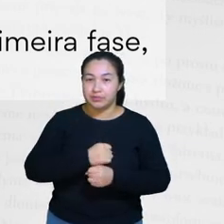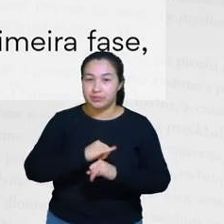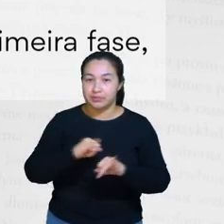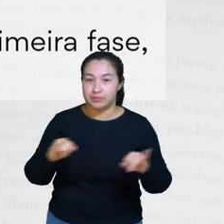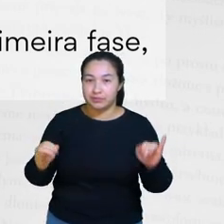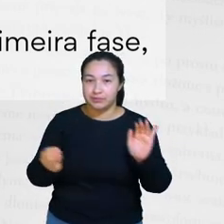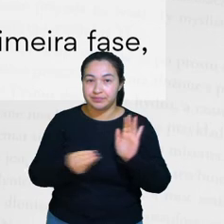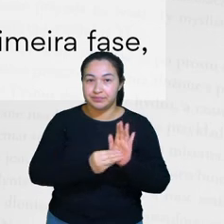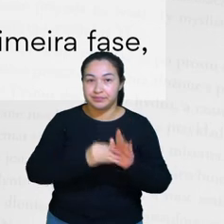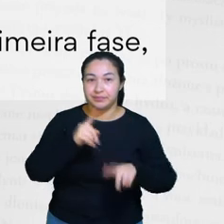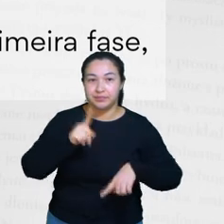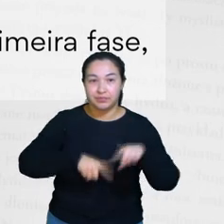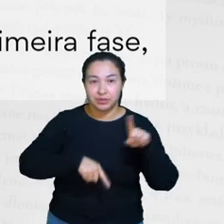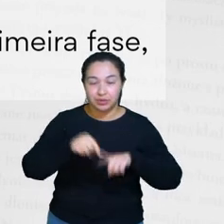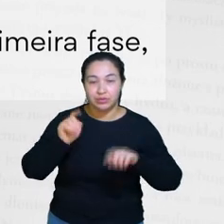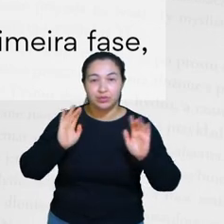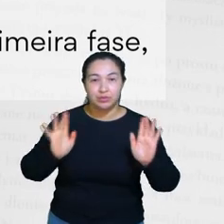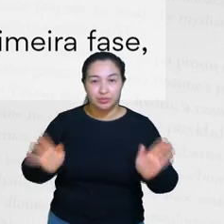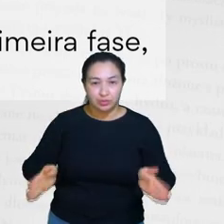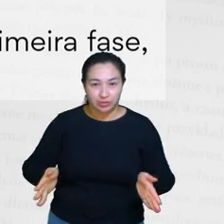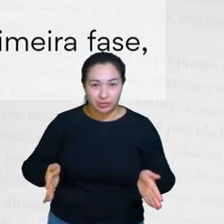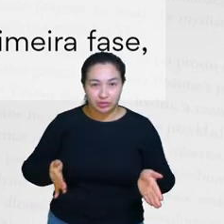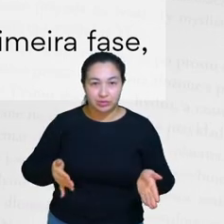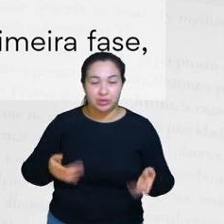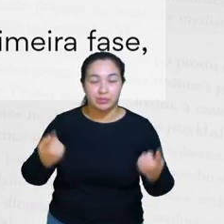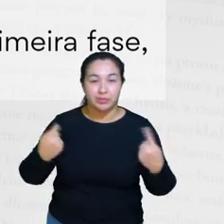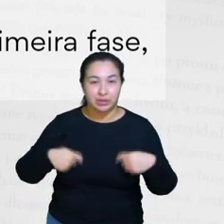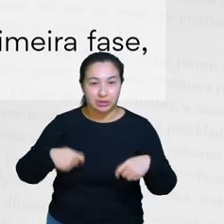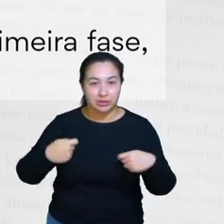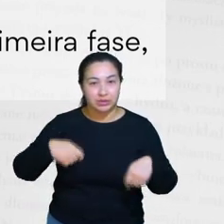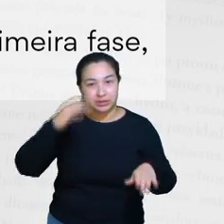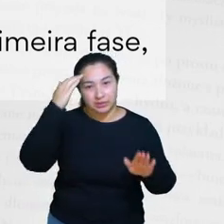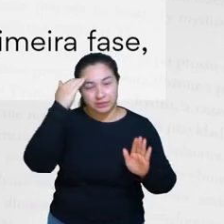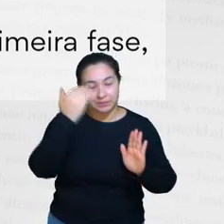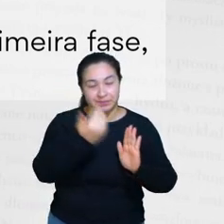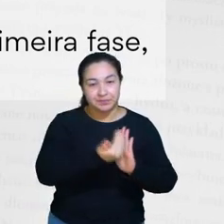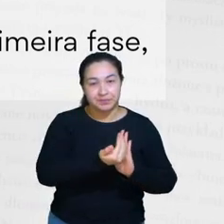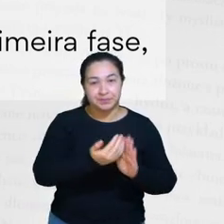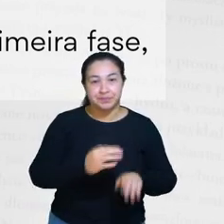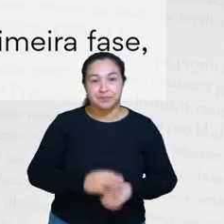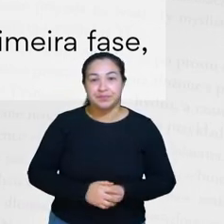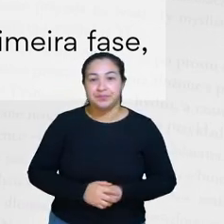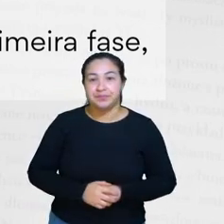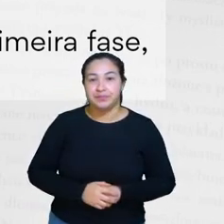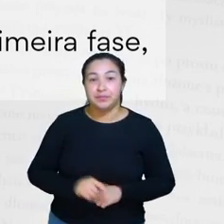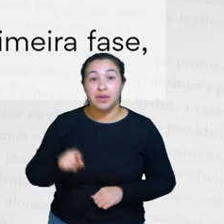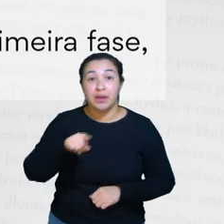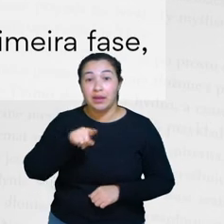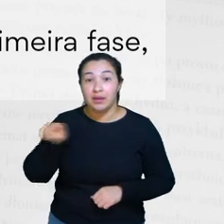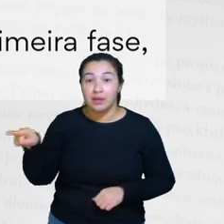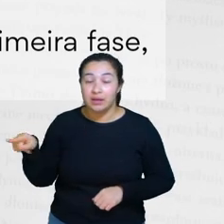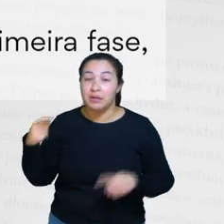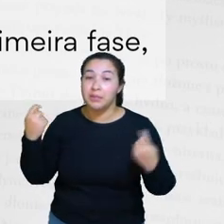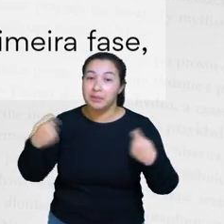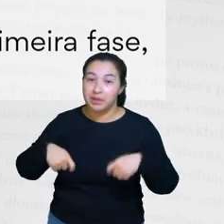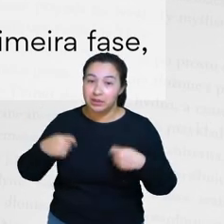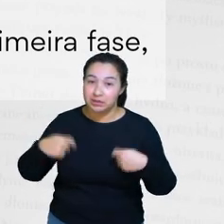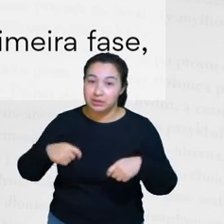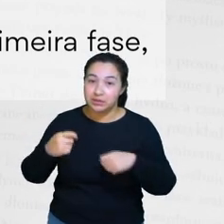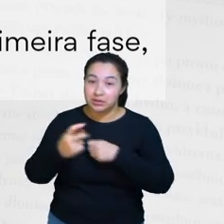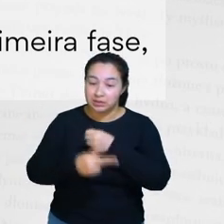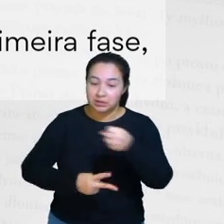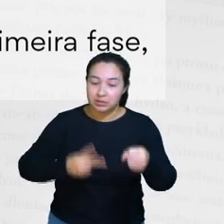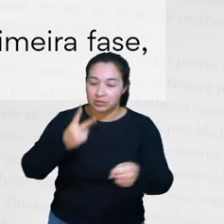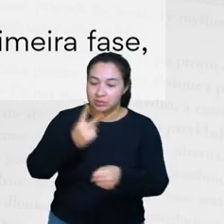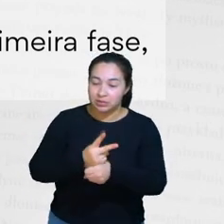Universidades e e formações e formadores de professores né tem 2 anos para fazer a adequação de todos